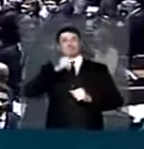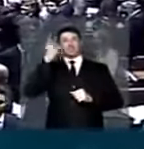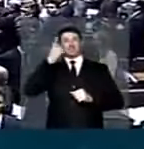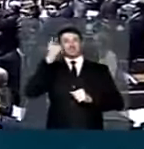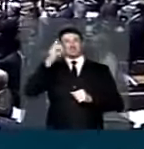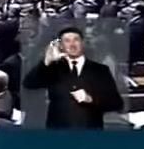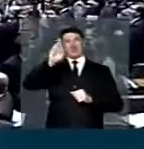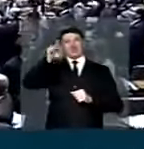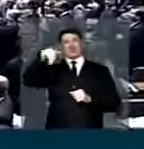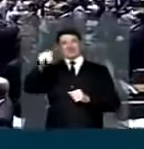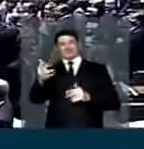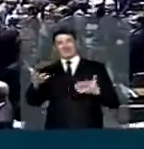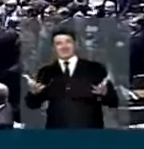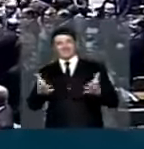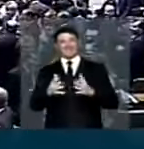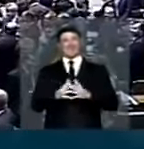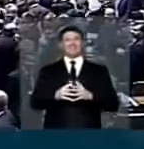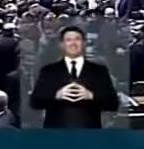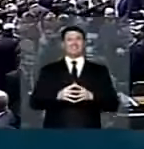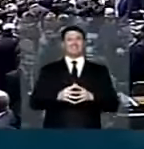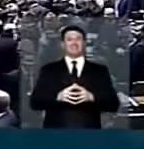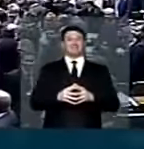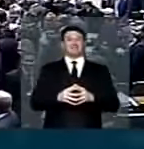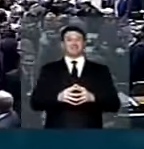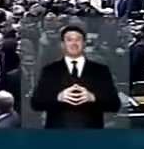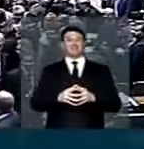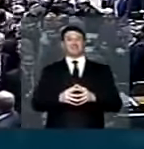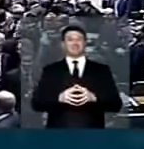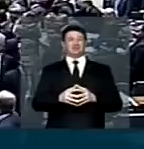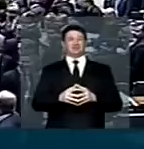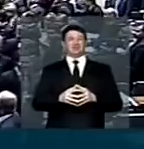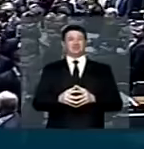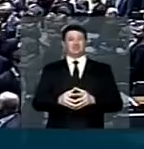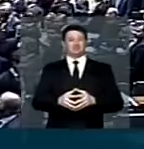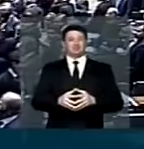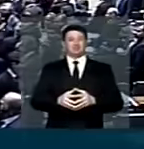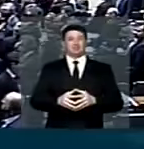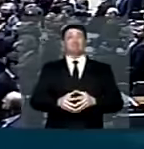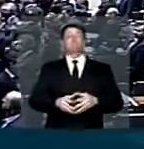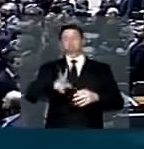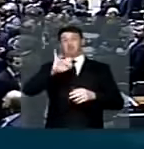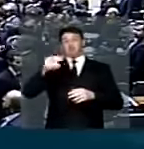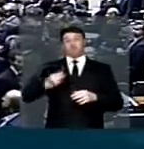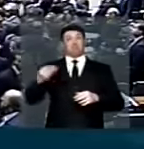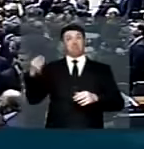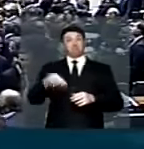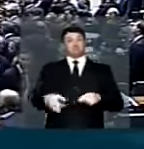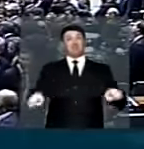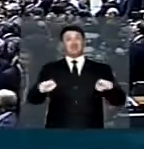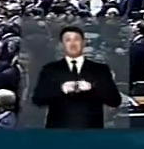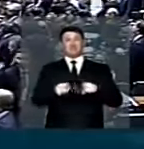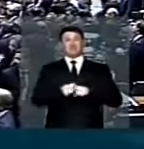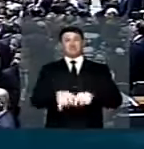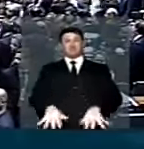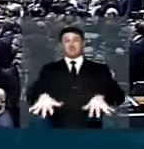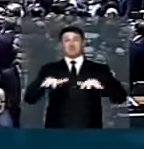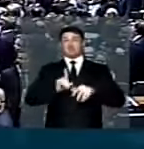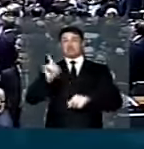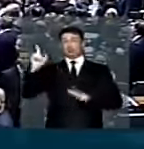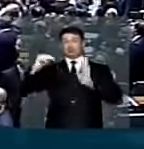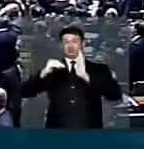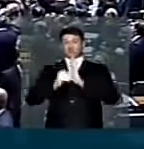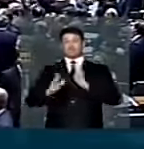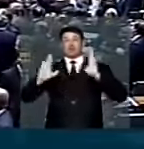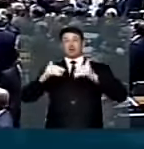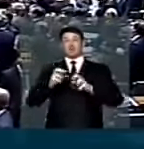deputada aqui no plenário, a deputada Maria Corina Machado, ela que também vai participar de uma sessão no Senado